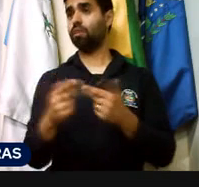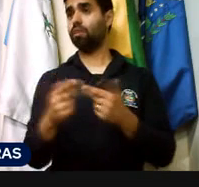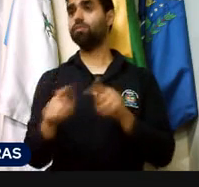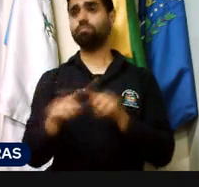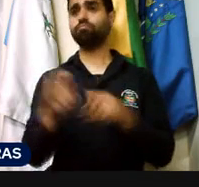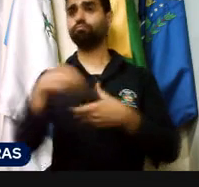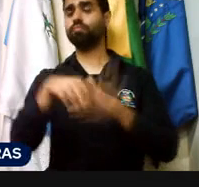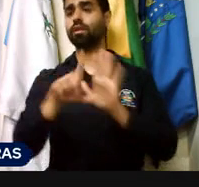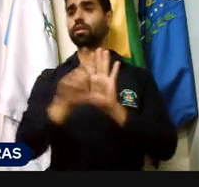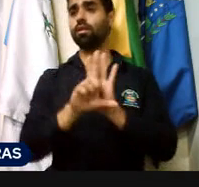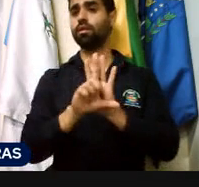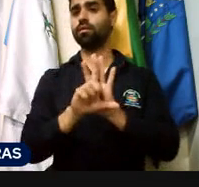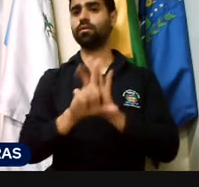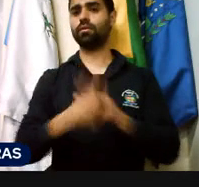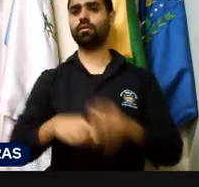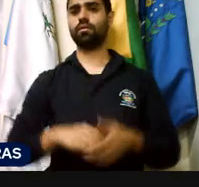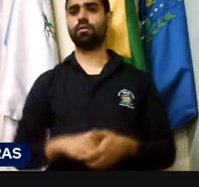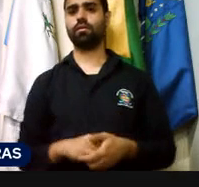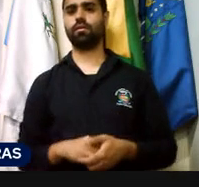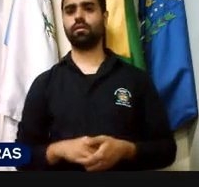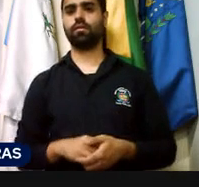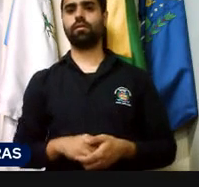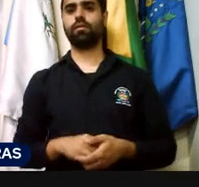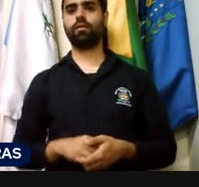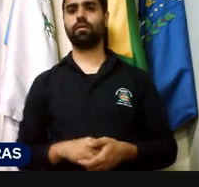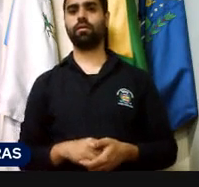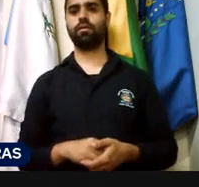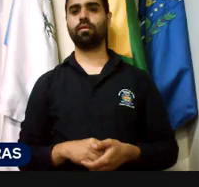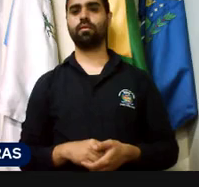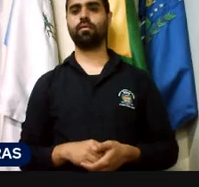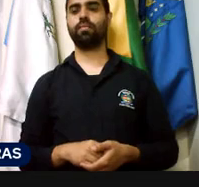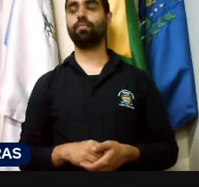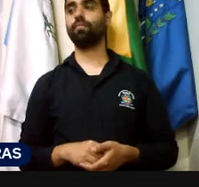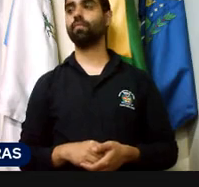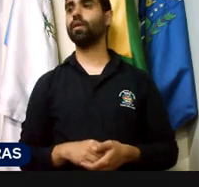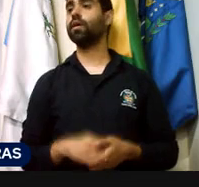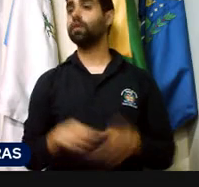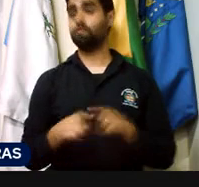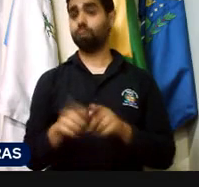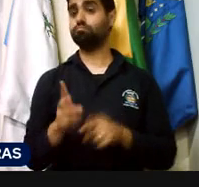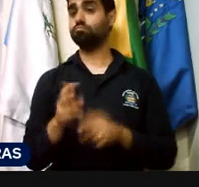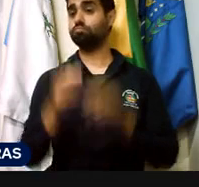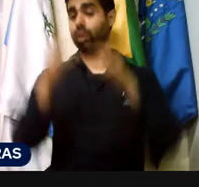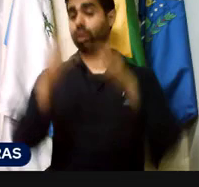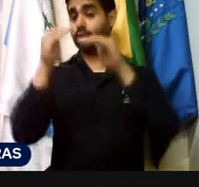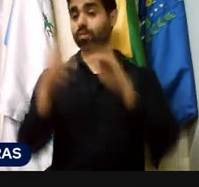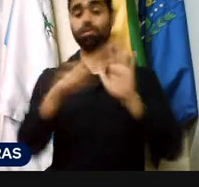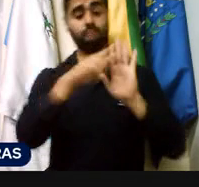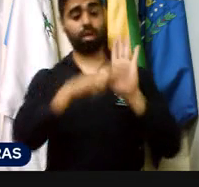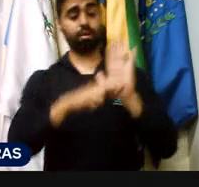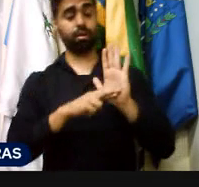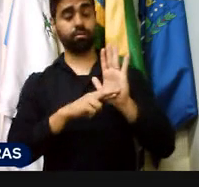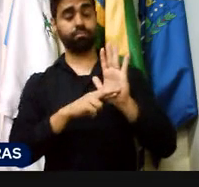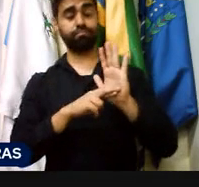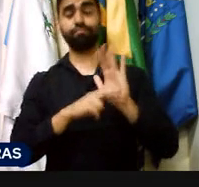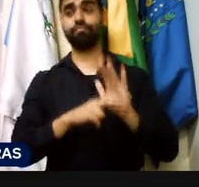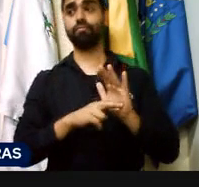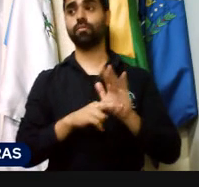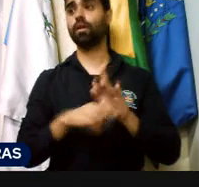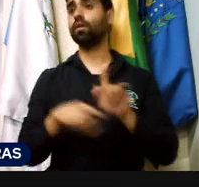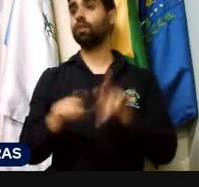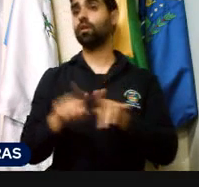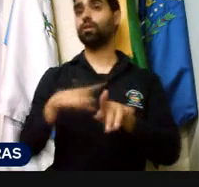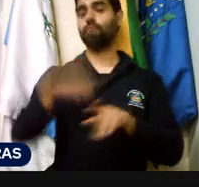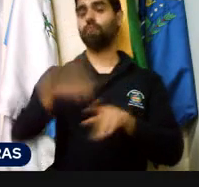constitucional, não apresentando nenhum vício de iniciativa, tendo seguido estritamente o rito procedimental. Tendo o chefe do